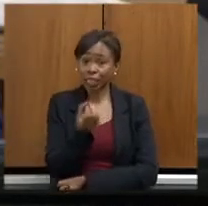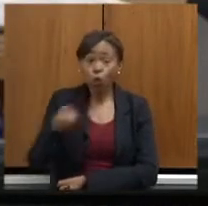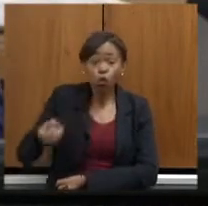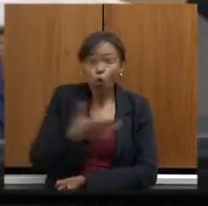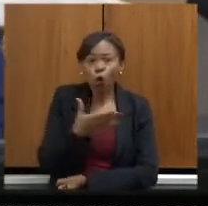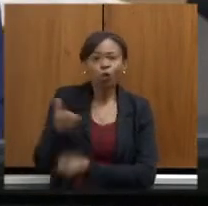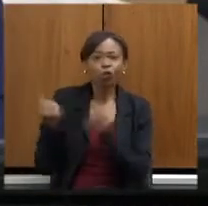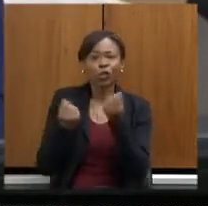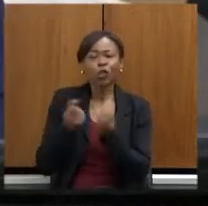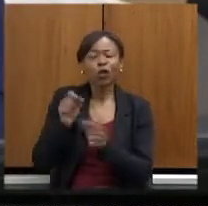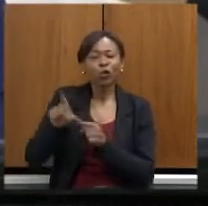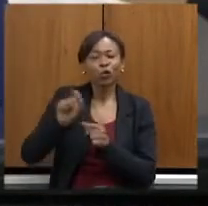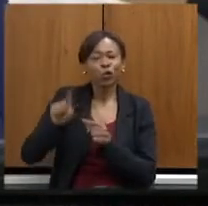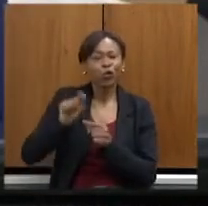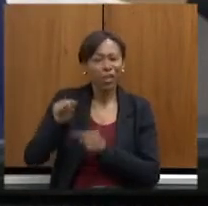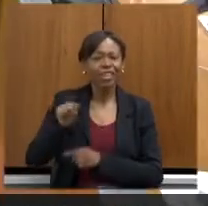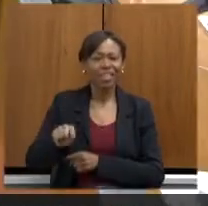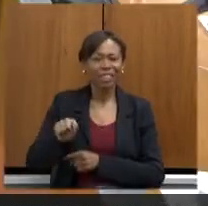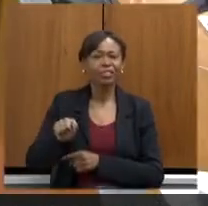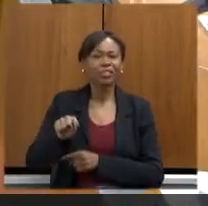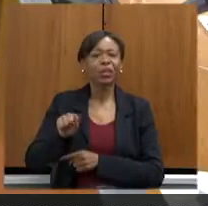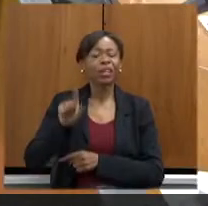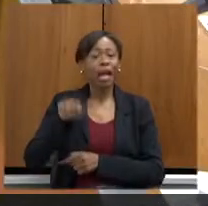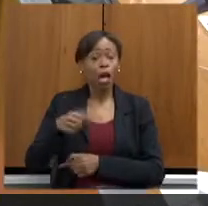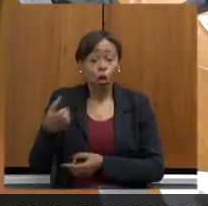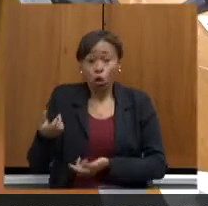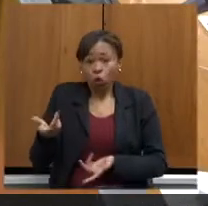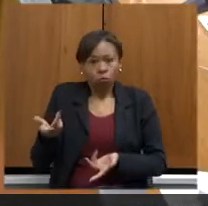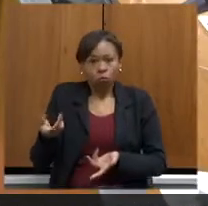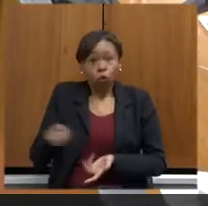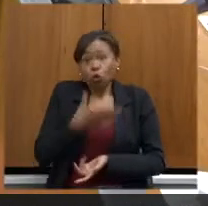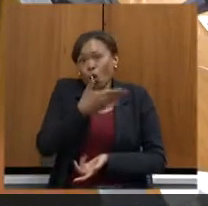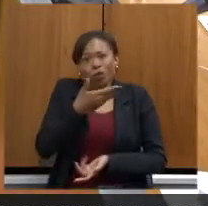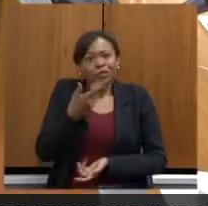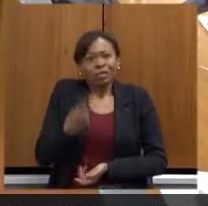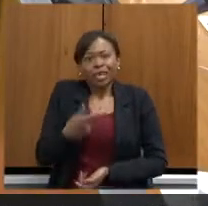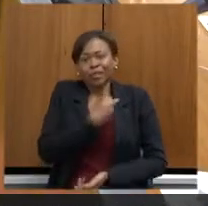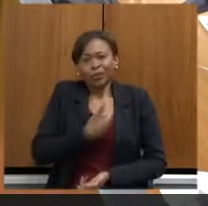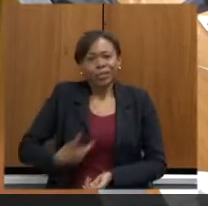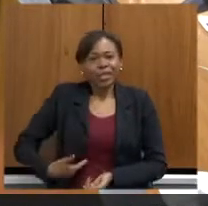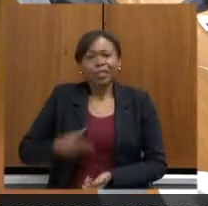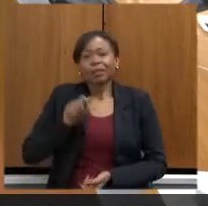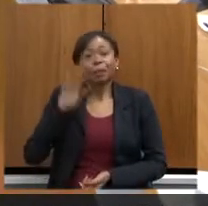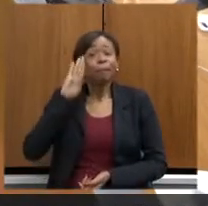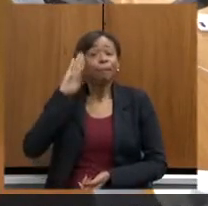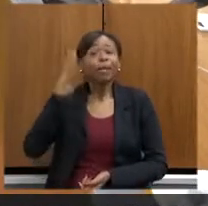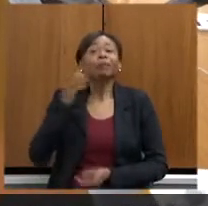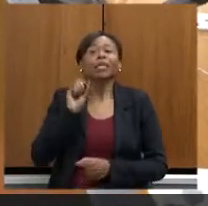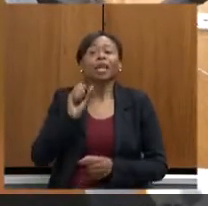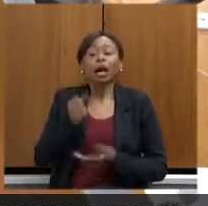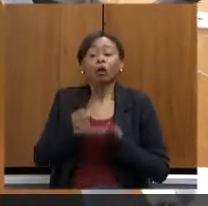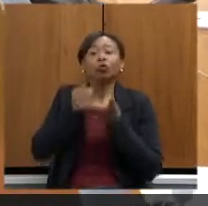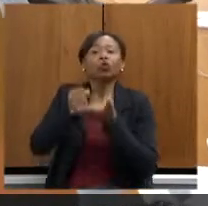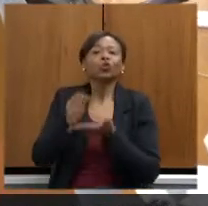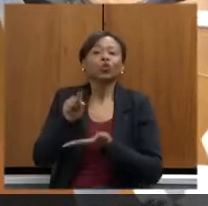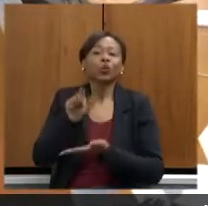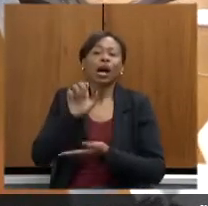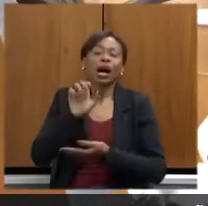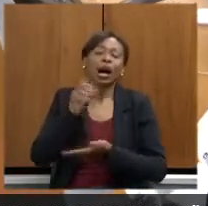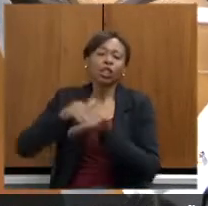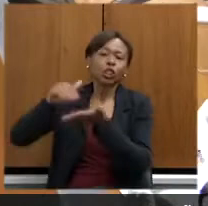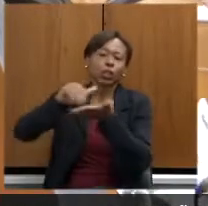no e é agora inovando no estado principalmente para atender as regionais e